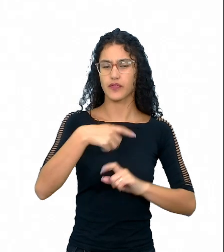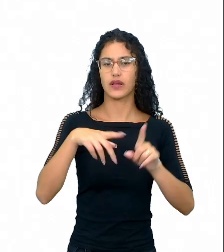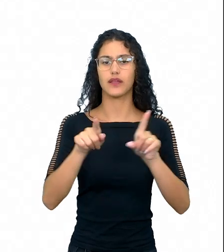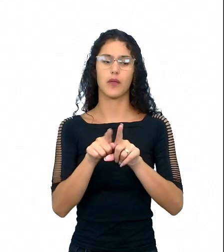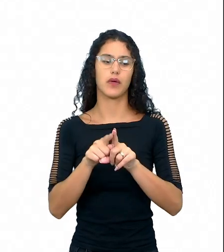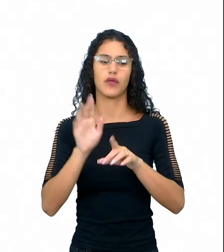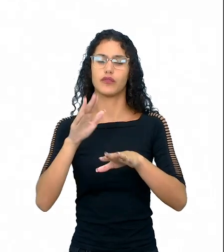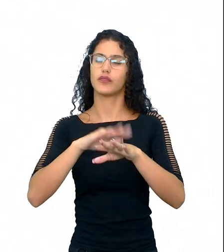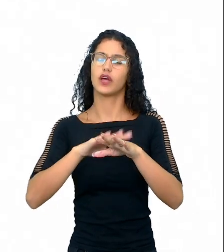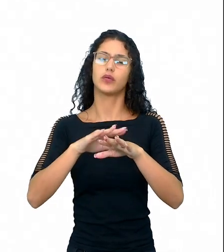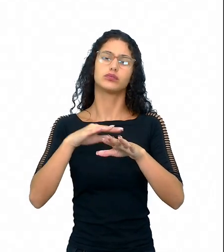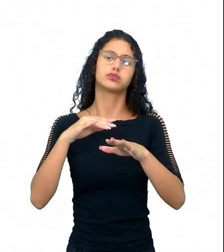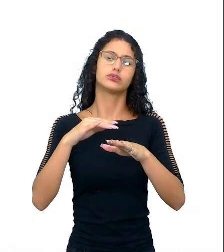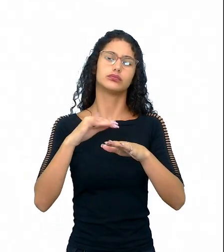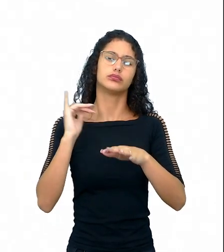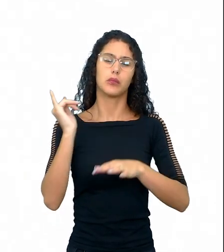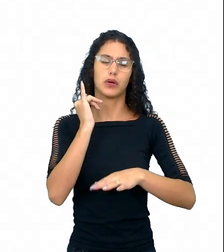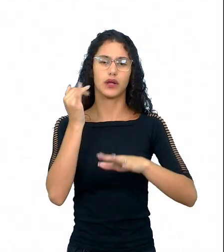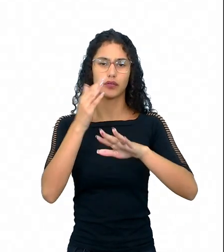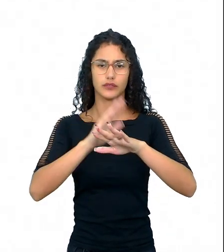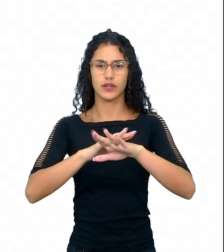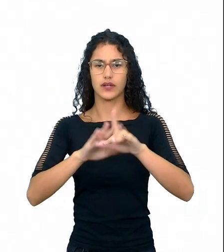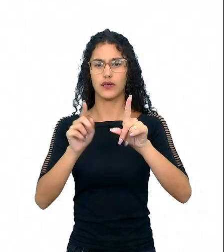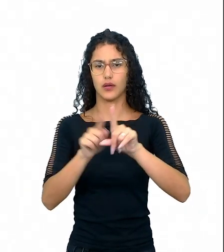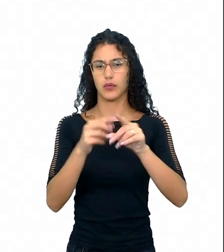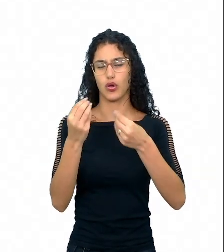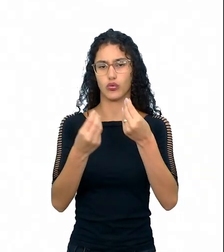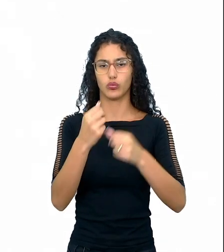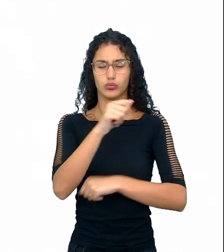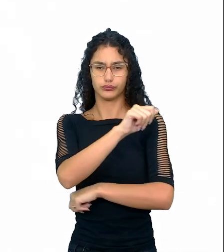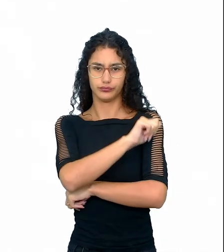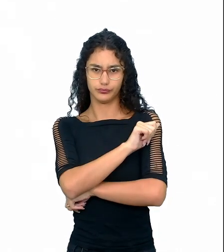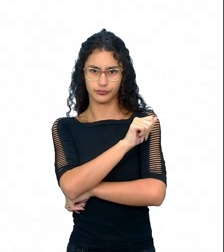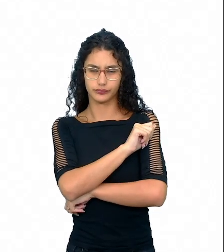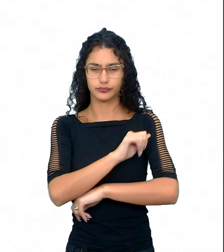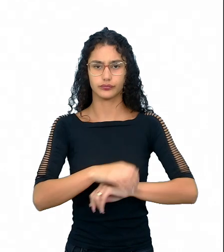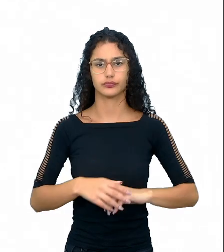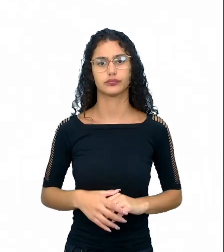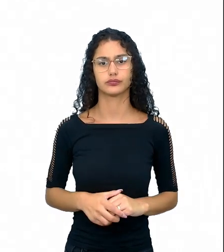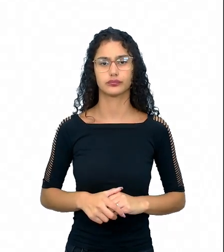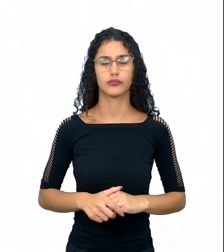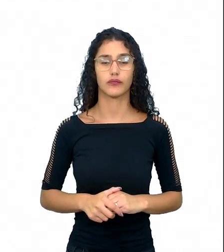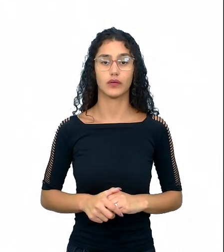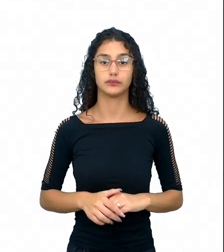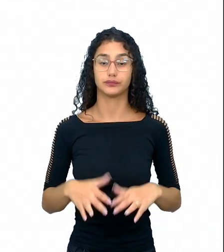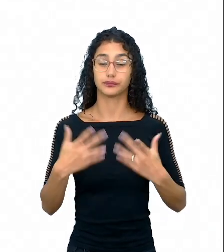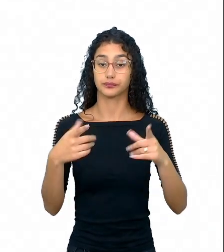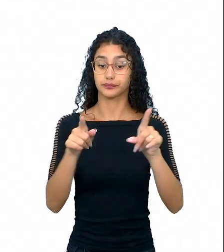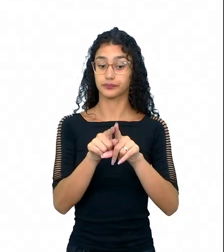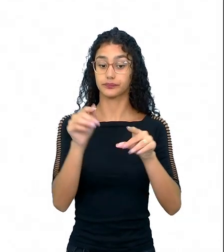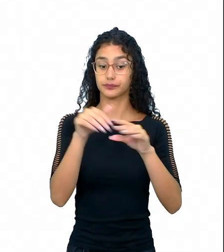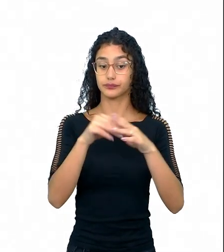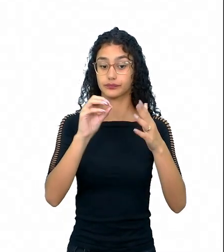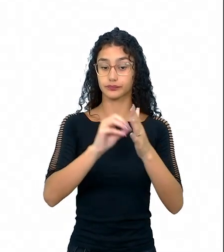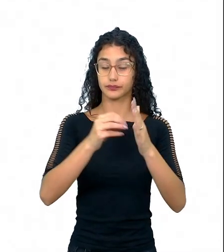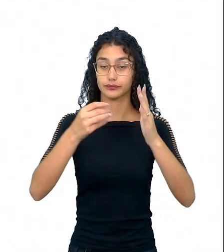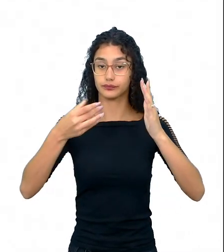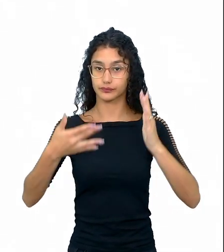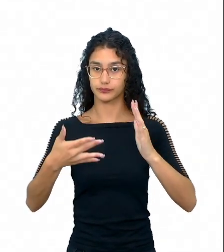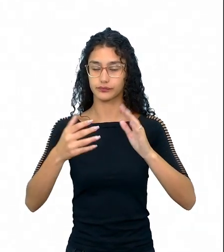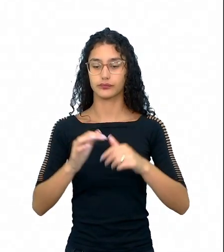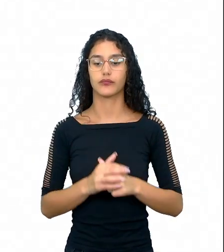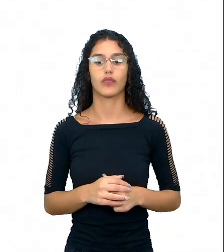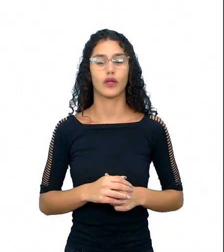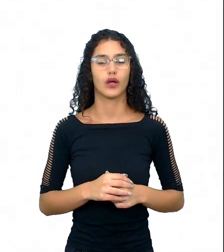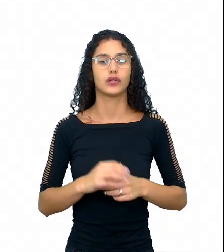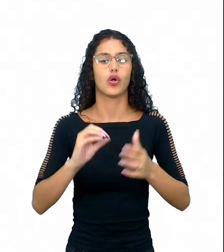São pontos importantes a serem tratados com os estudantes também. Ainda dentro do currículo em ação,